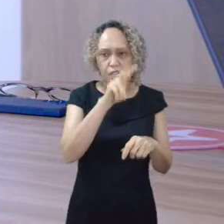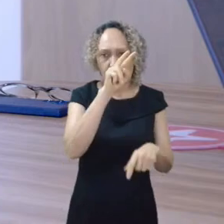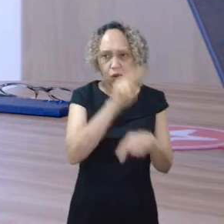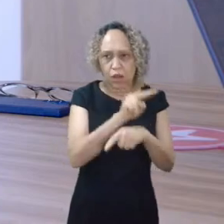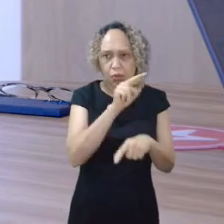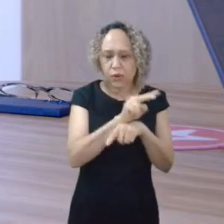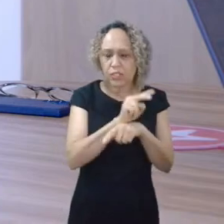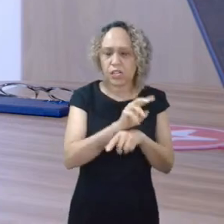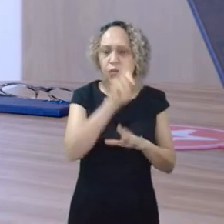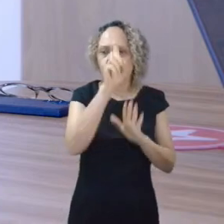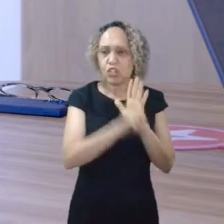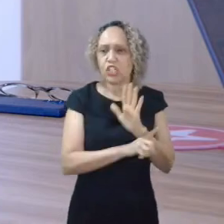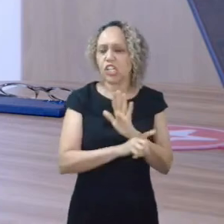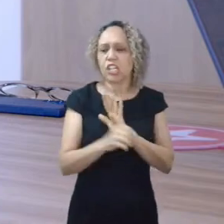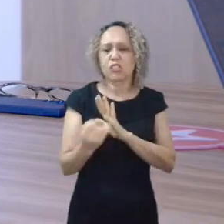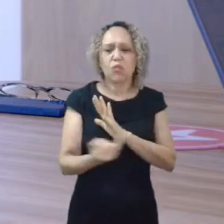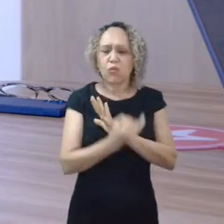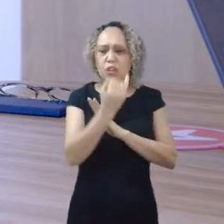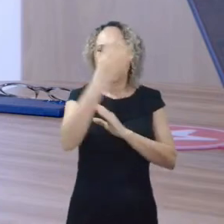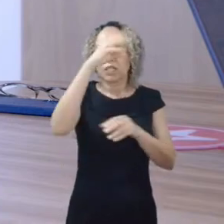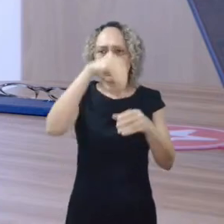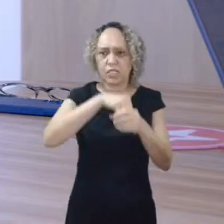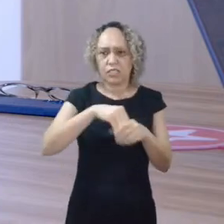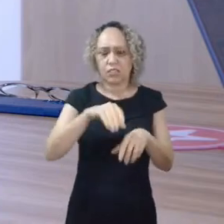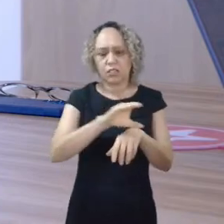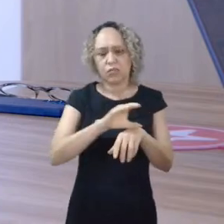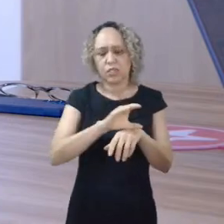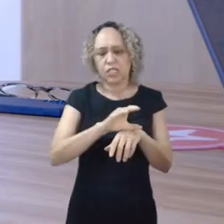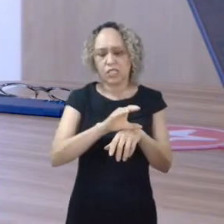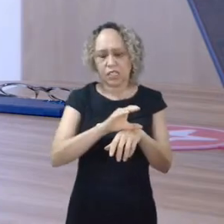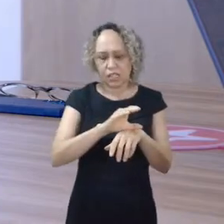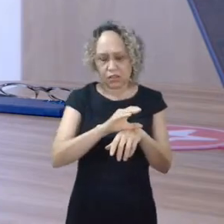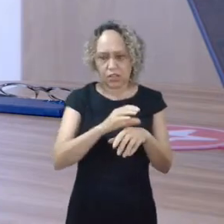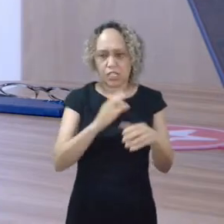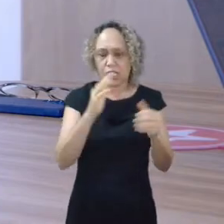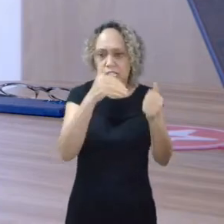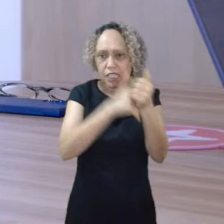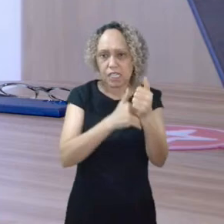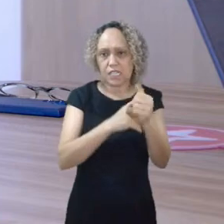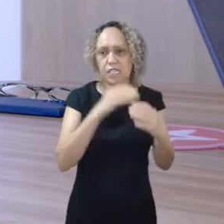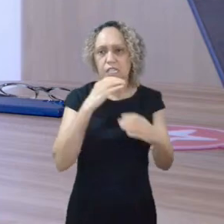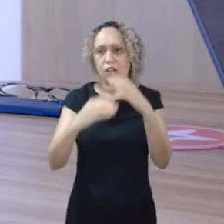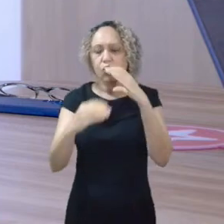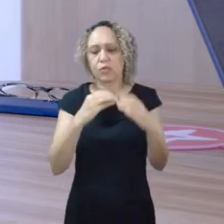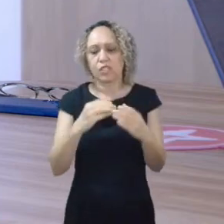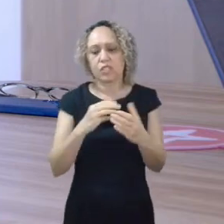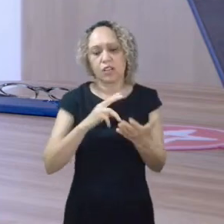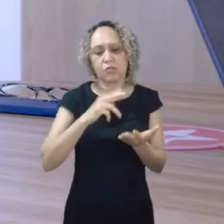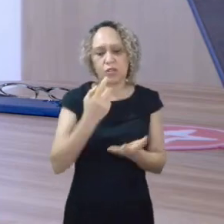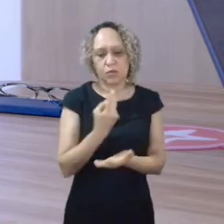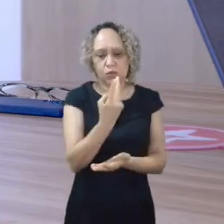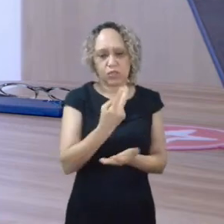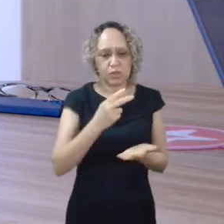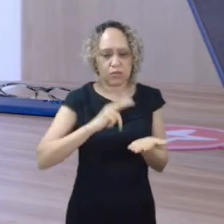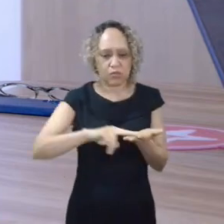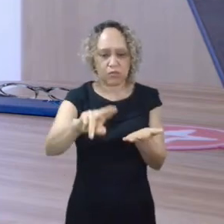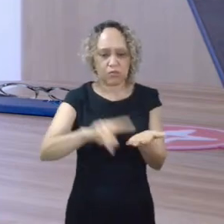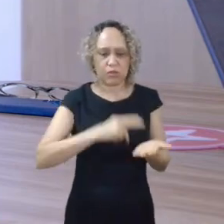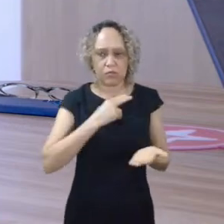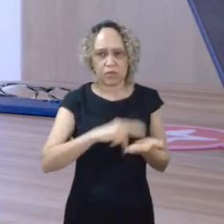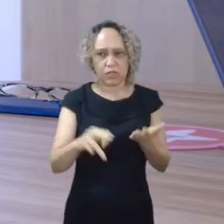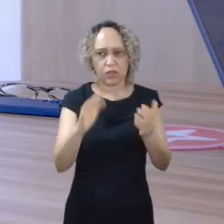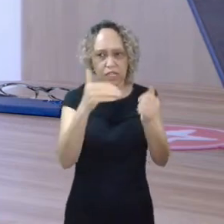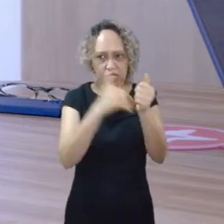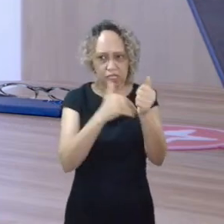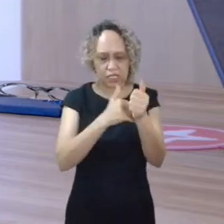fundamental de sigilo da comunicação. Então, se eu tenho uma comunicação entre 2 pessoas, esse sigilo ele é garantido. Para que tenha uma